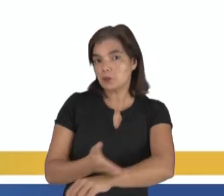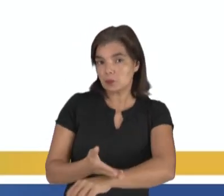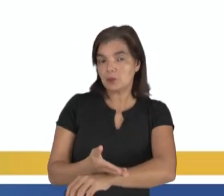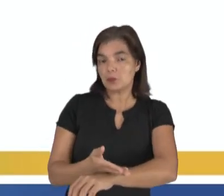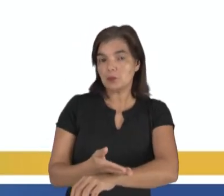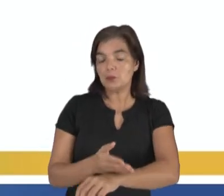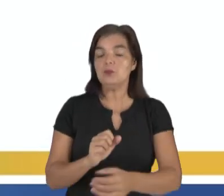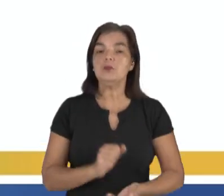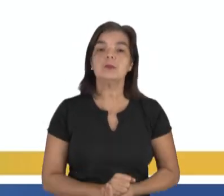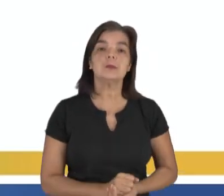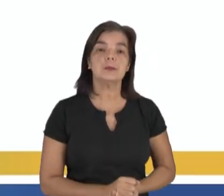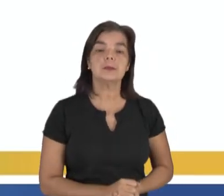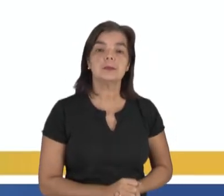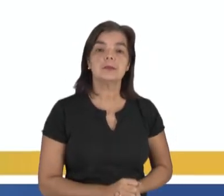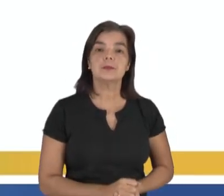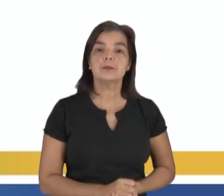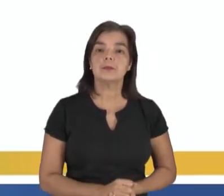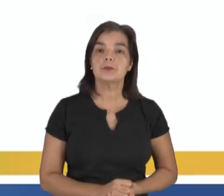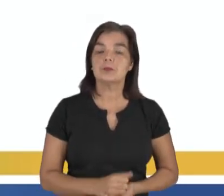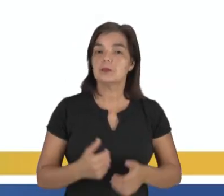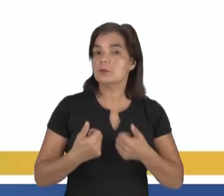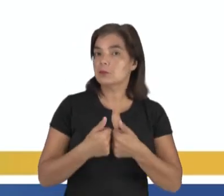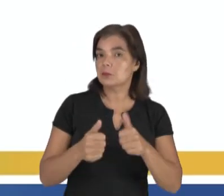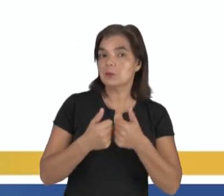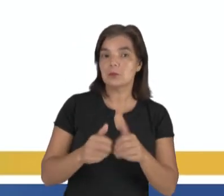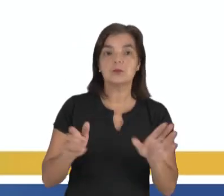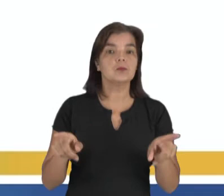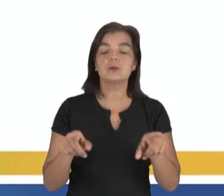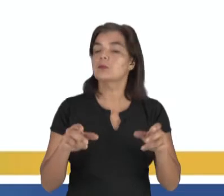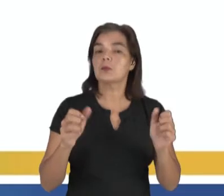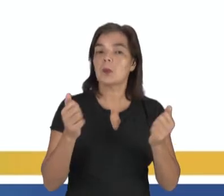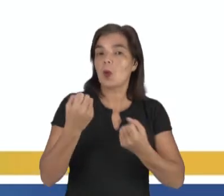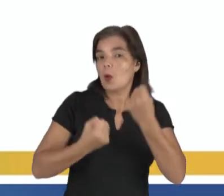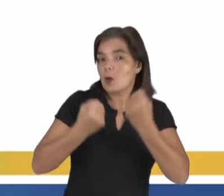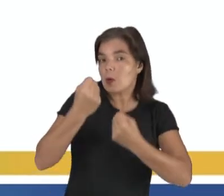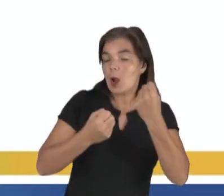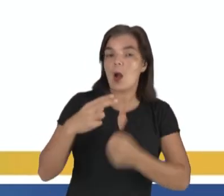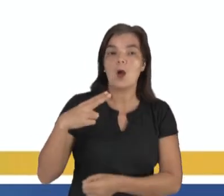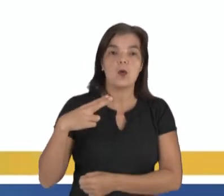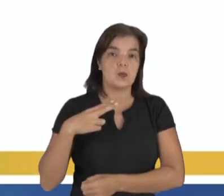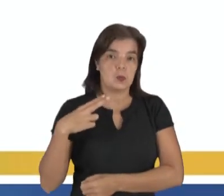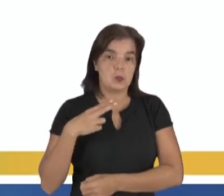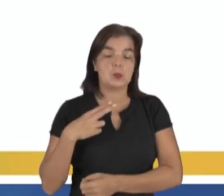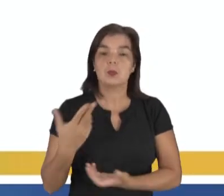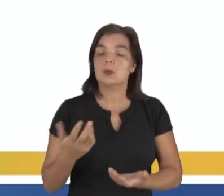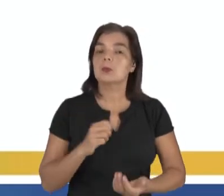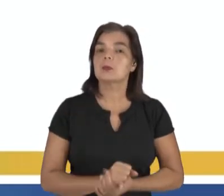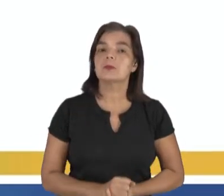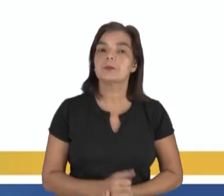de usar transporte particular, transporte público,